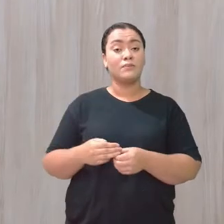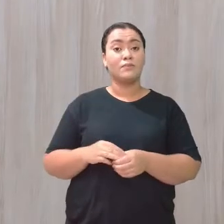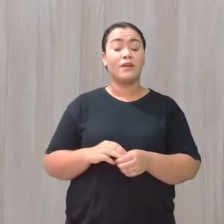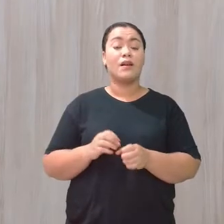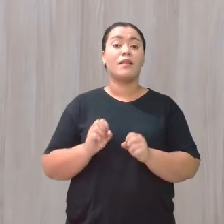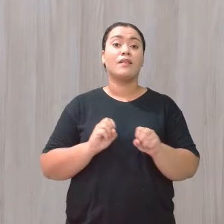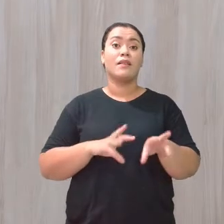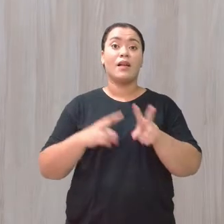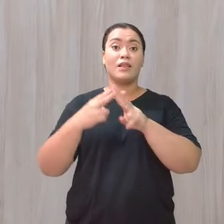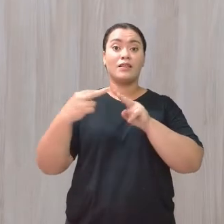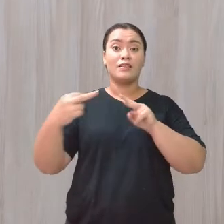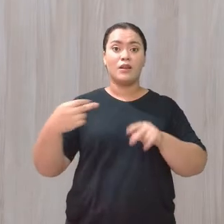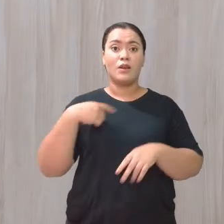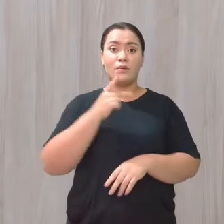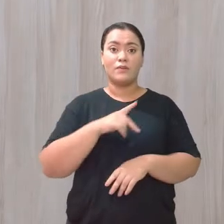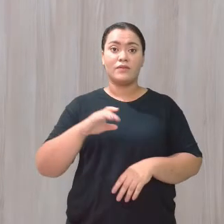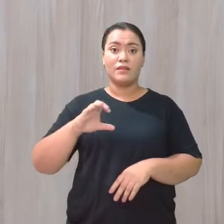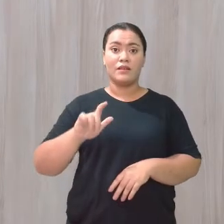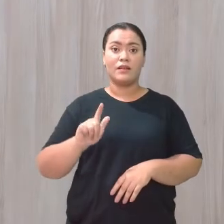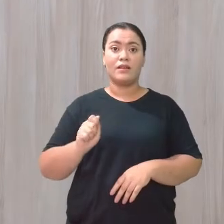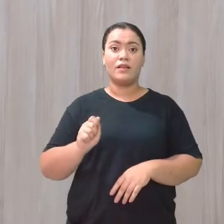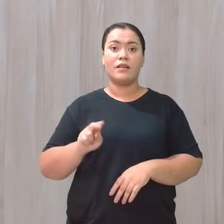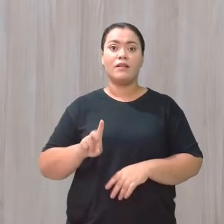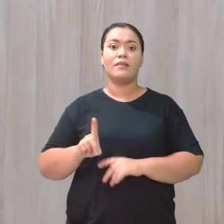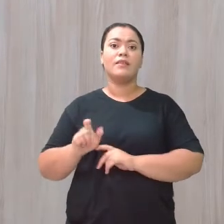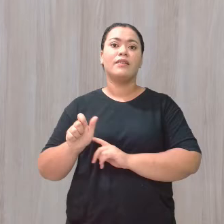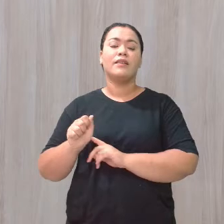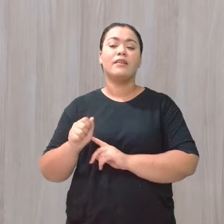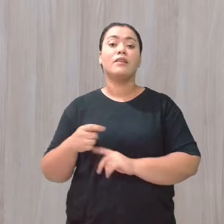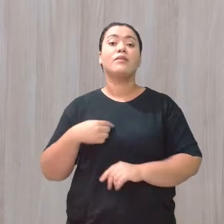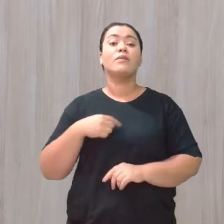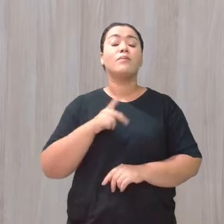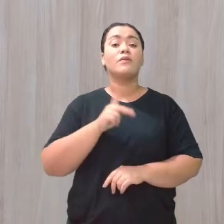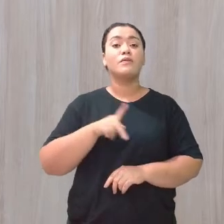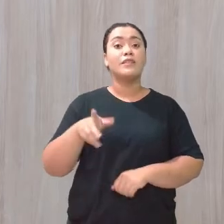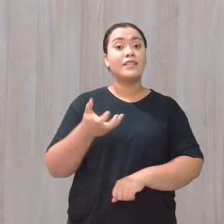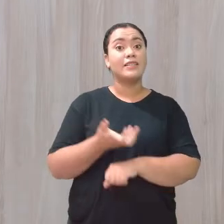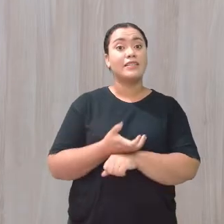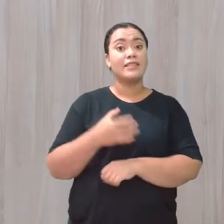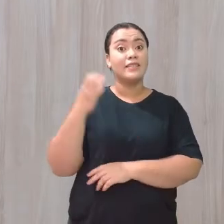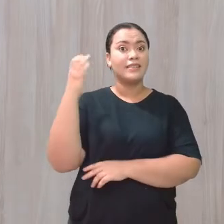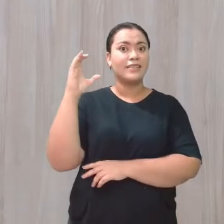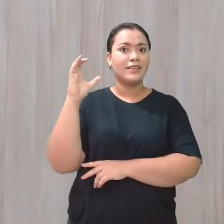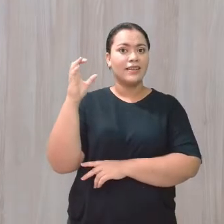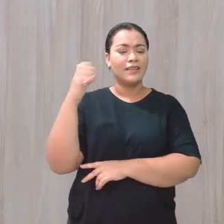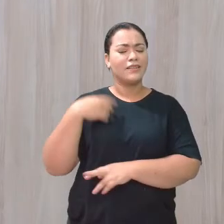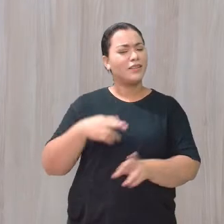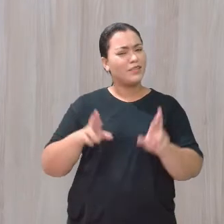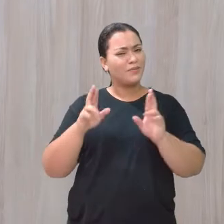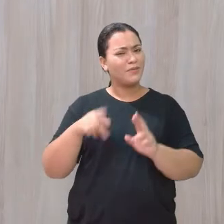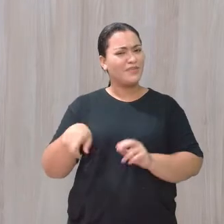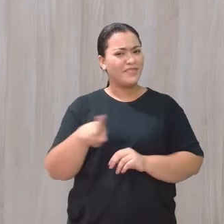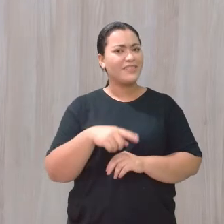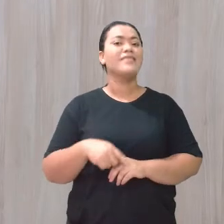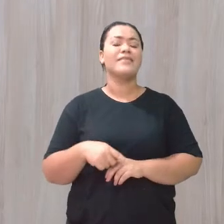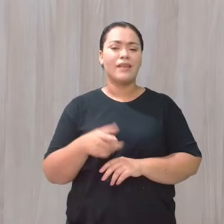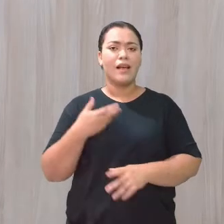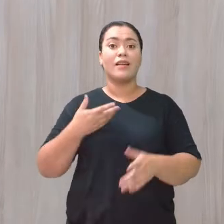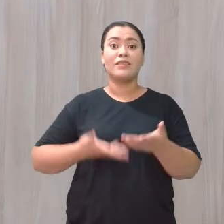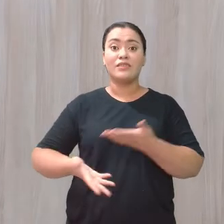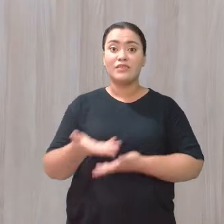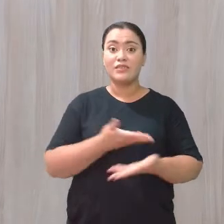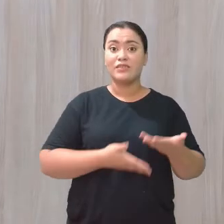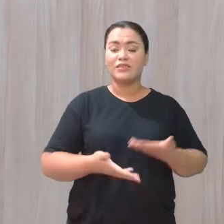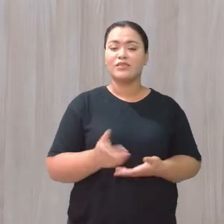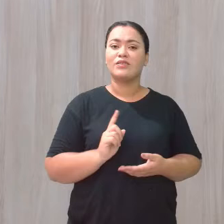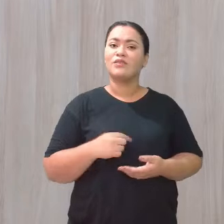Digitais. Sou a professora Cláudia Andrade Albuquerque, professora de ciências de vocês. Espero que vocês estejam aí para interagir